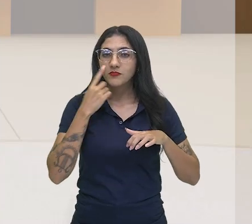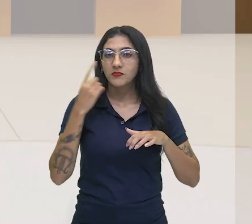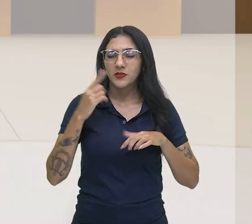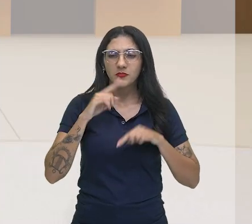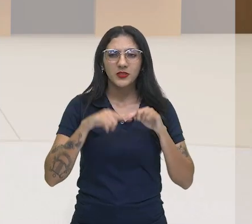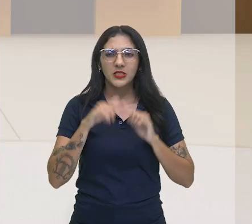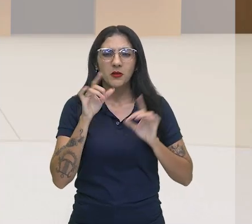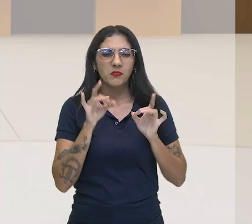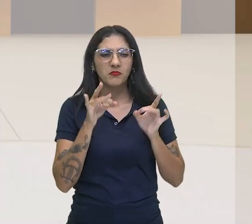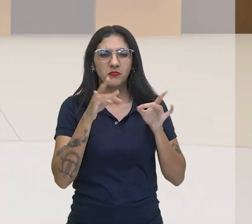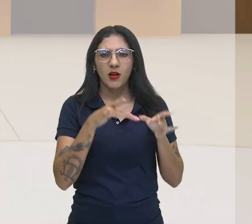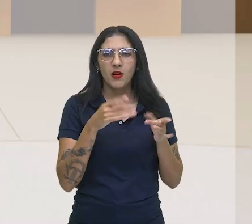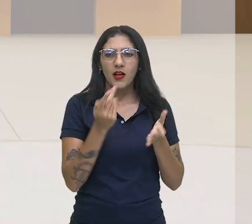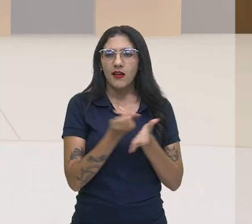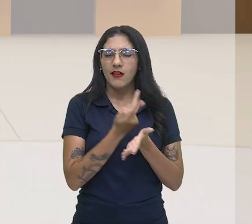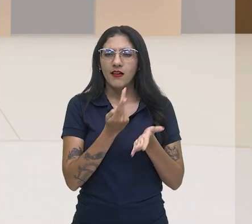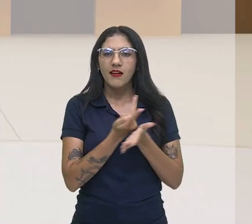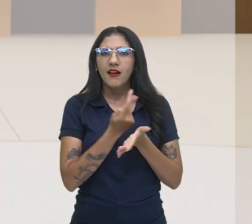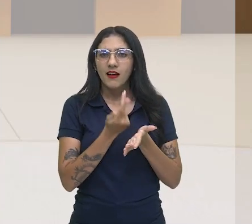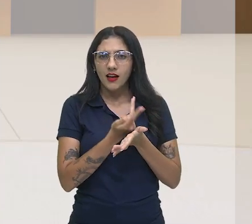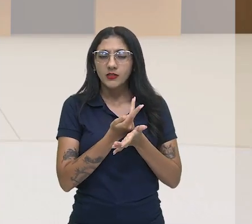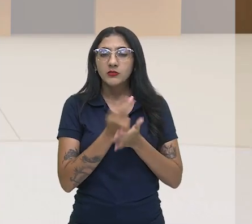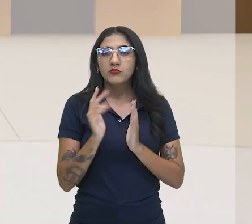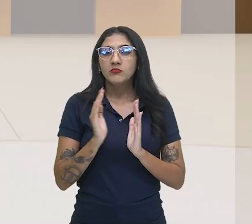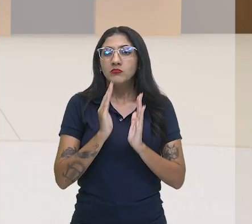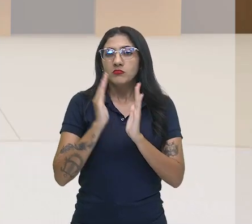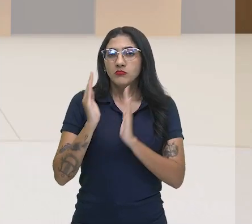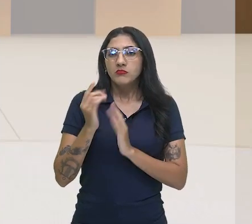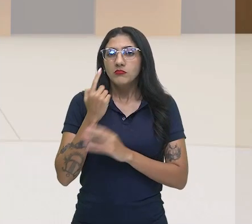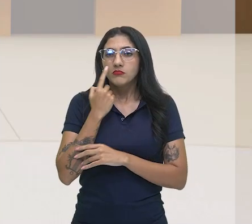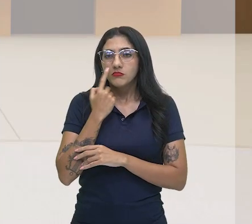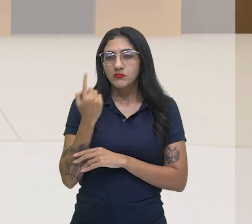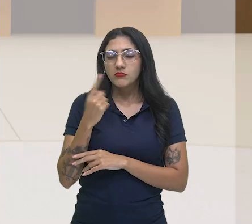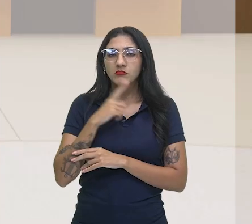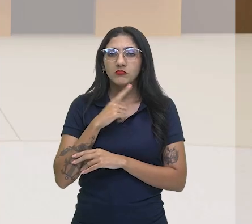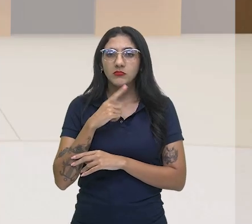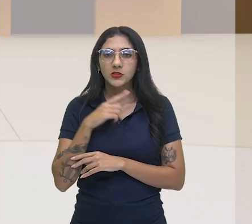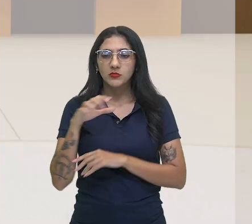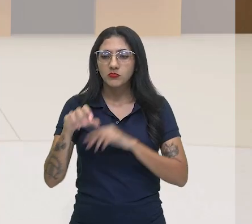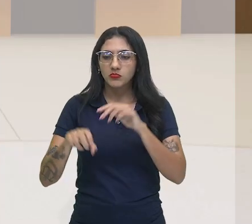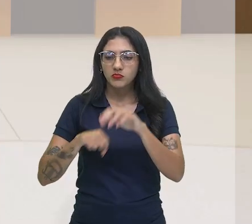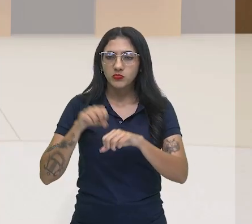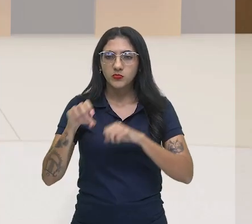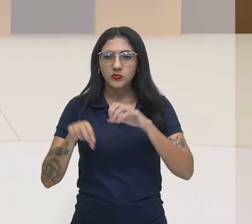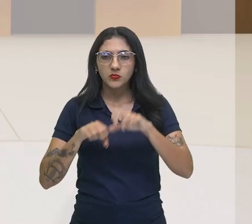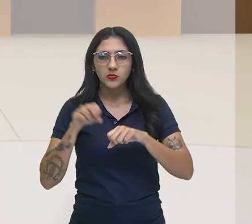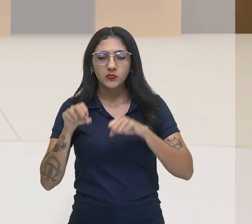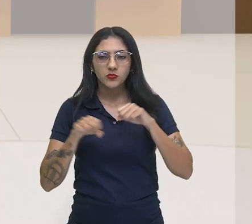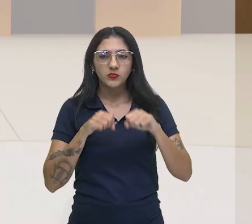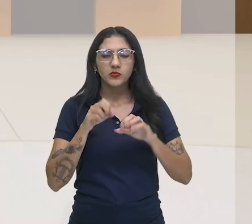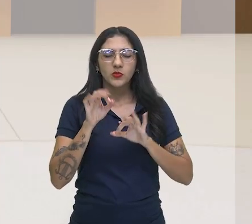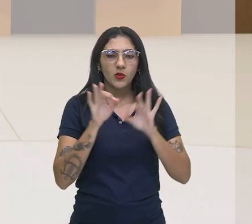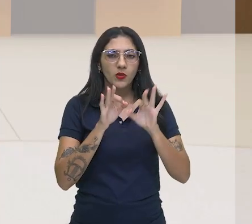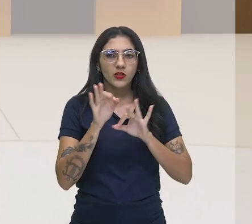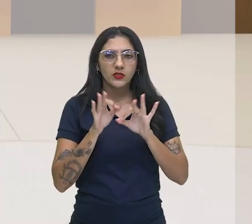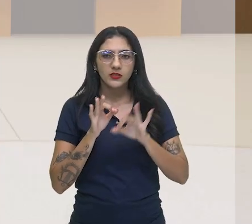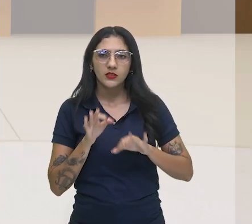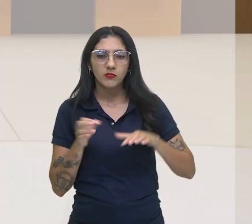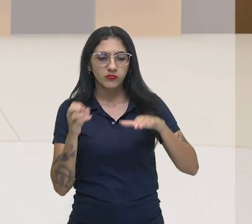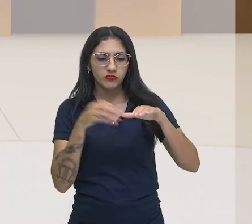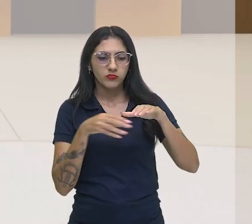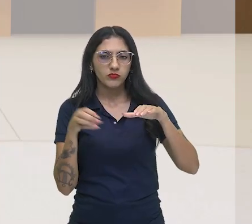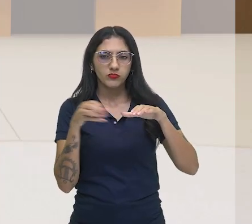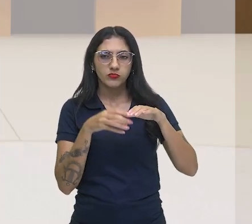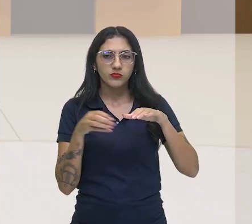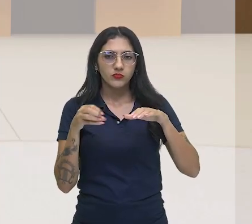sendo descartado de forma errada, a outra já é o lixo sendo colocado da forma correta, nas